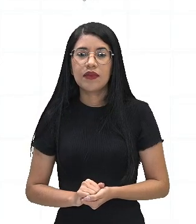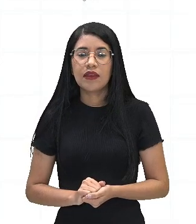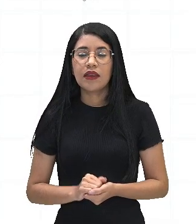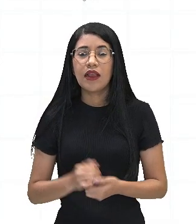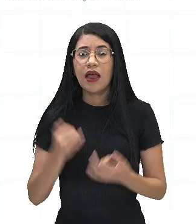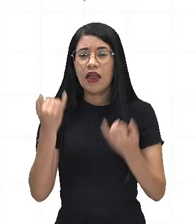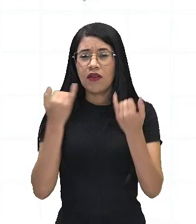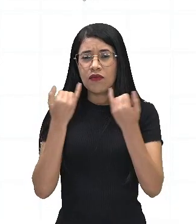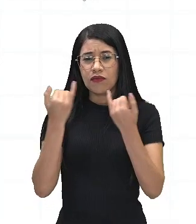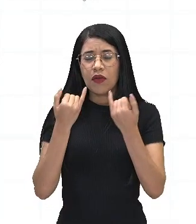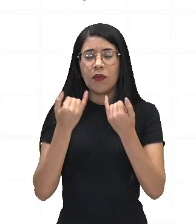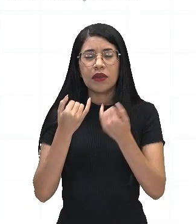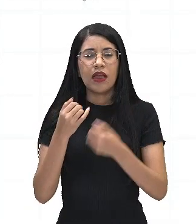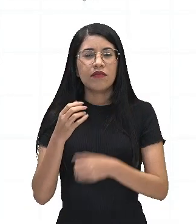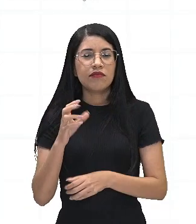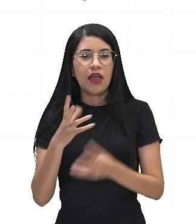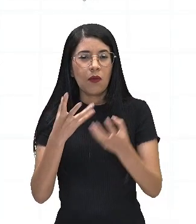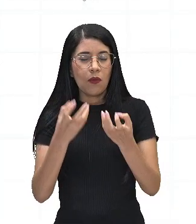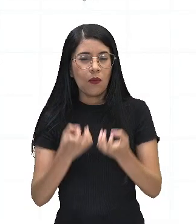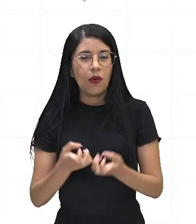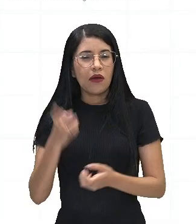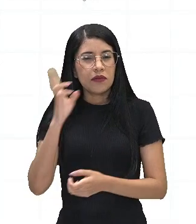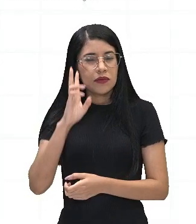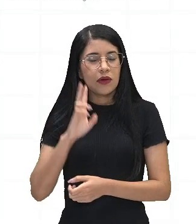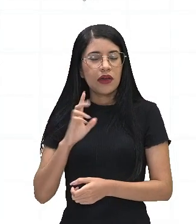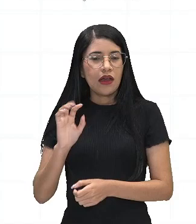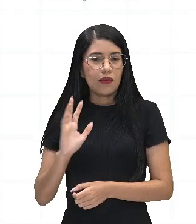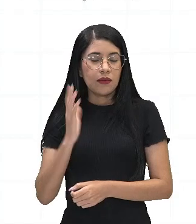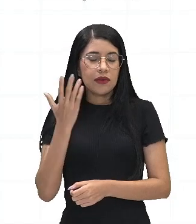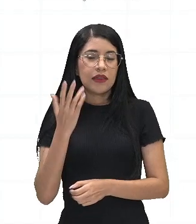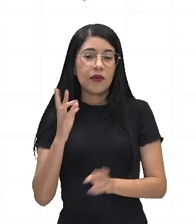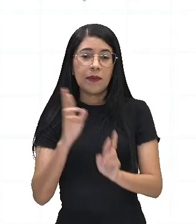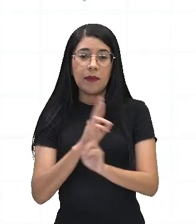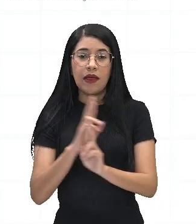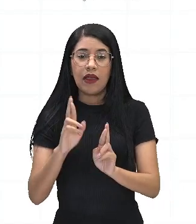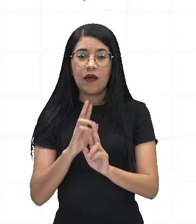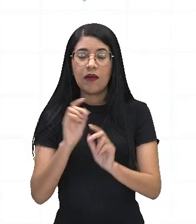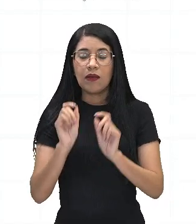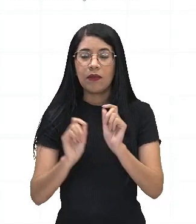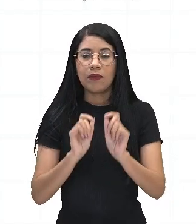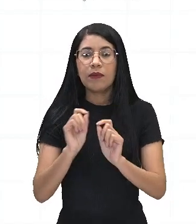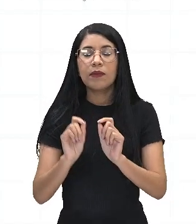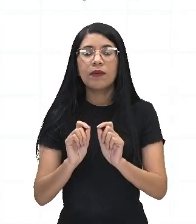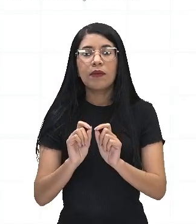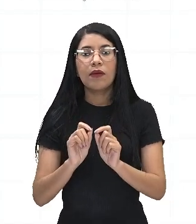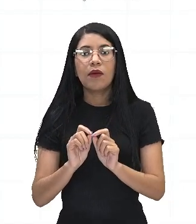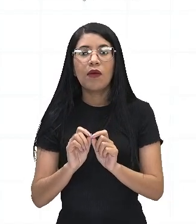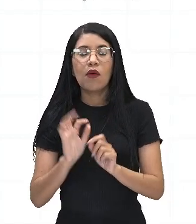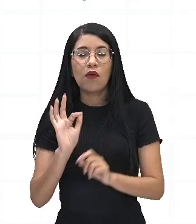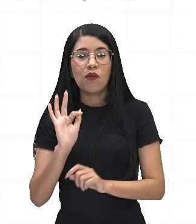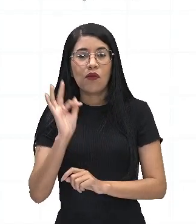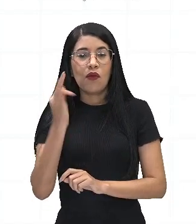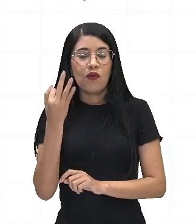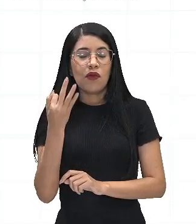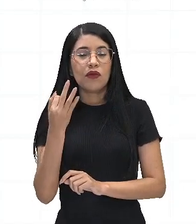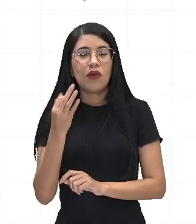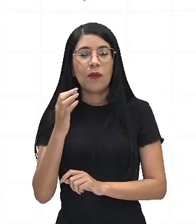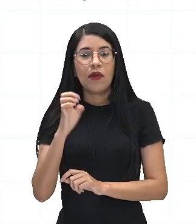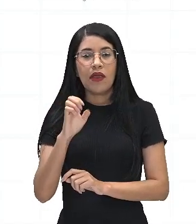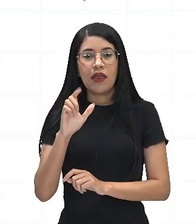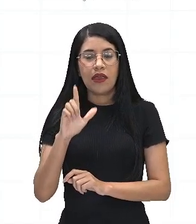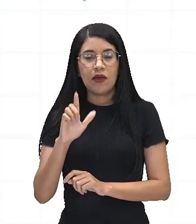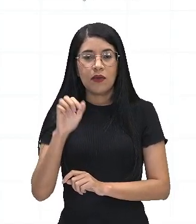da seca histórica, a relação, na verdade, da seca histórica com o fenômeno